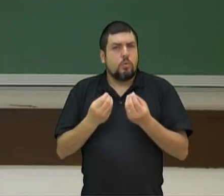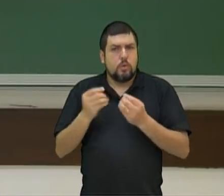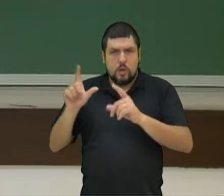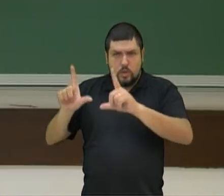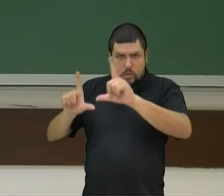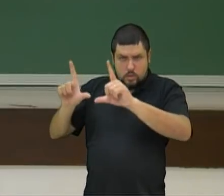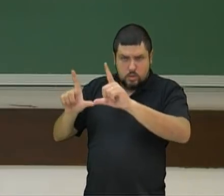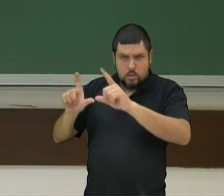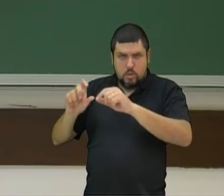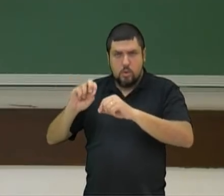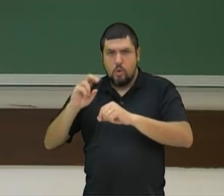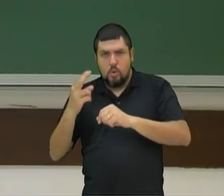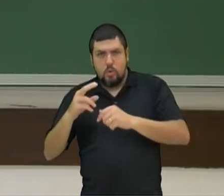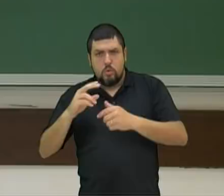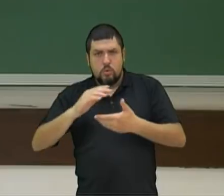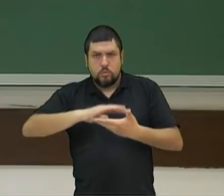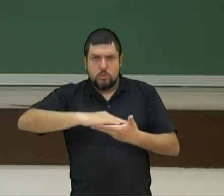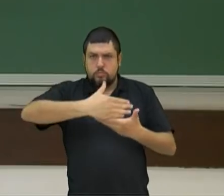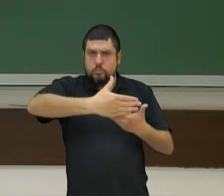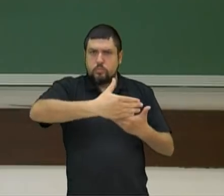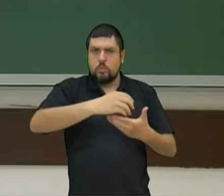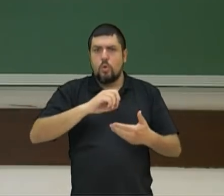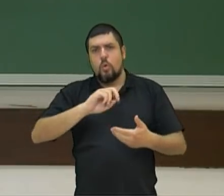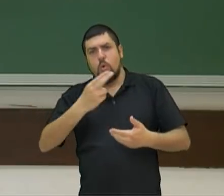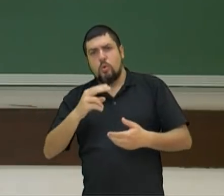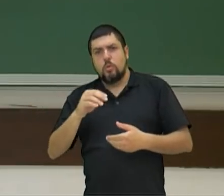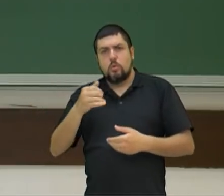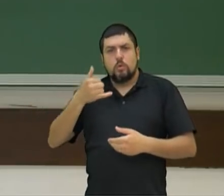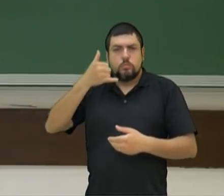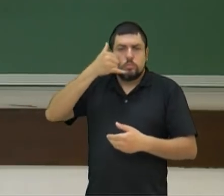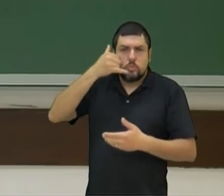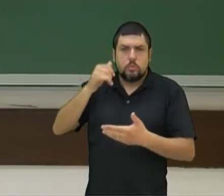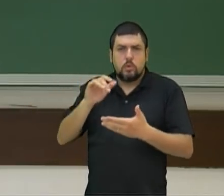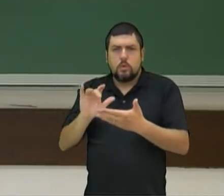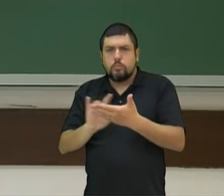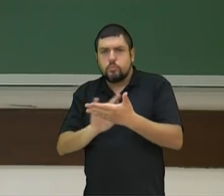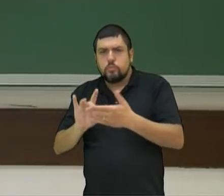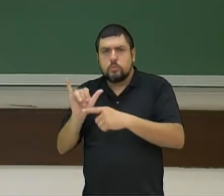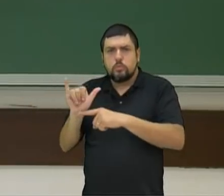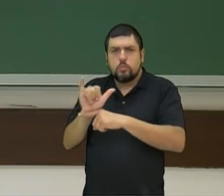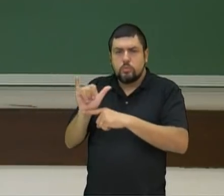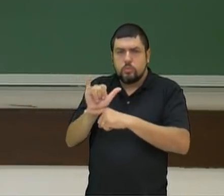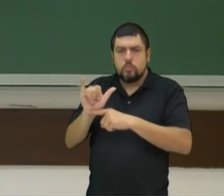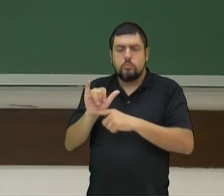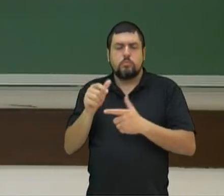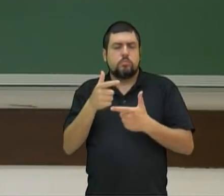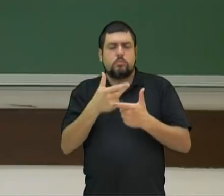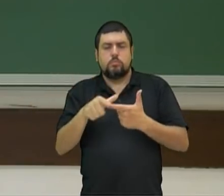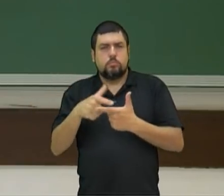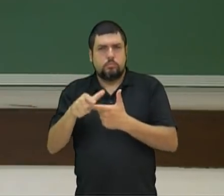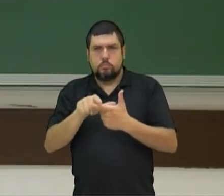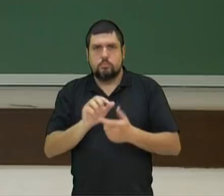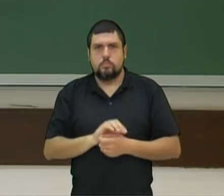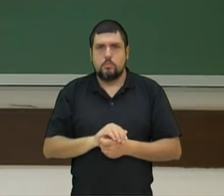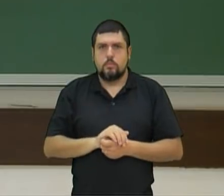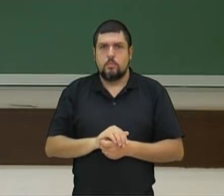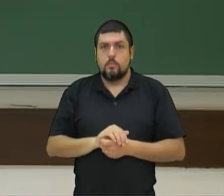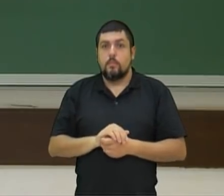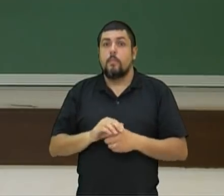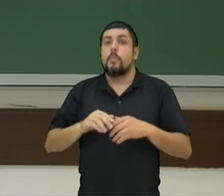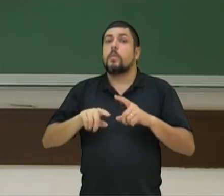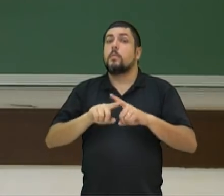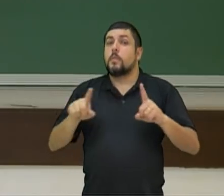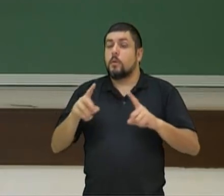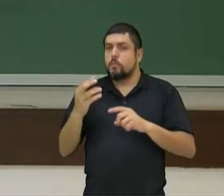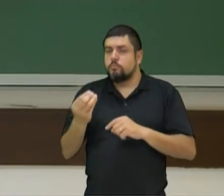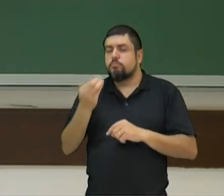pelo notebook, pelo tablet ou celular, no canal do YouTube? Não tem problema por onde você está assistindo. Lembre-se que você tem que estar num